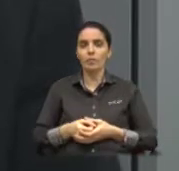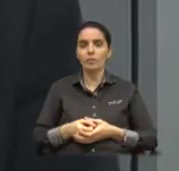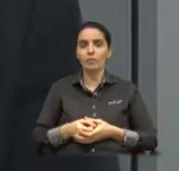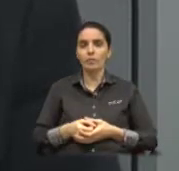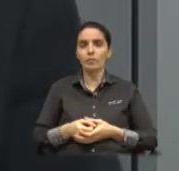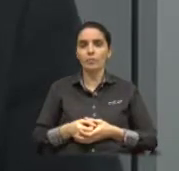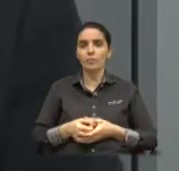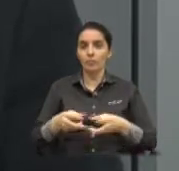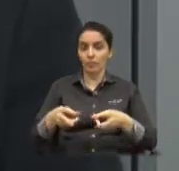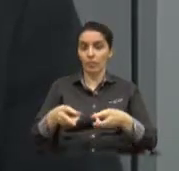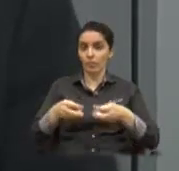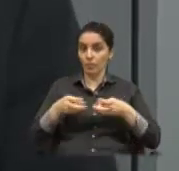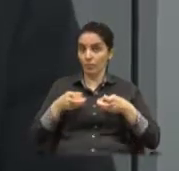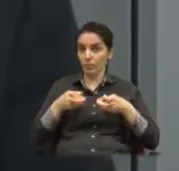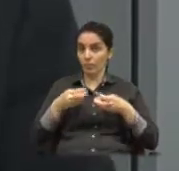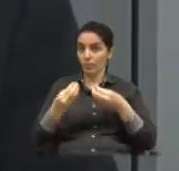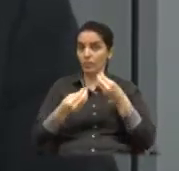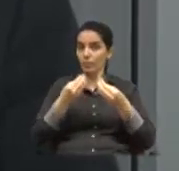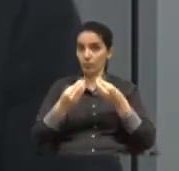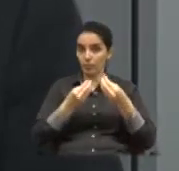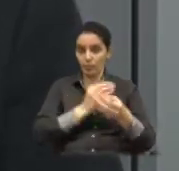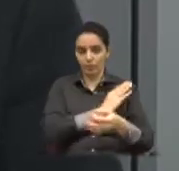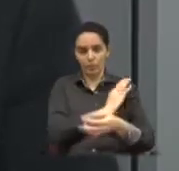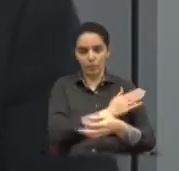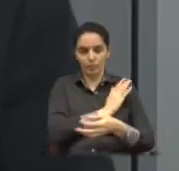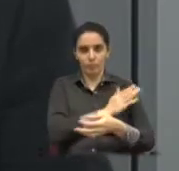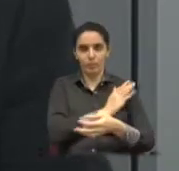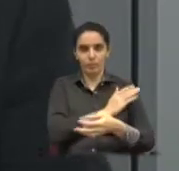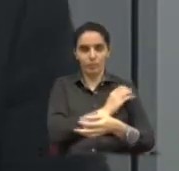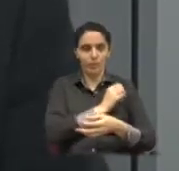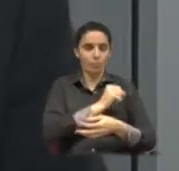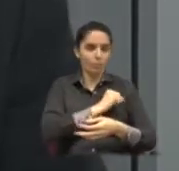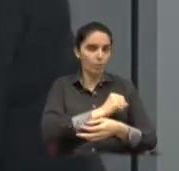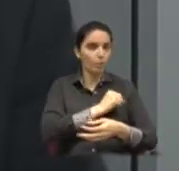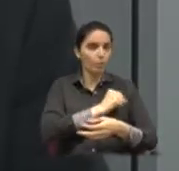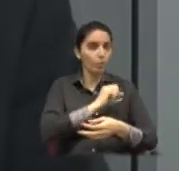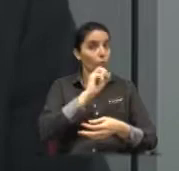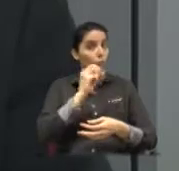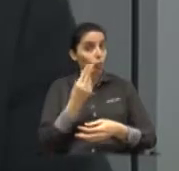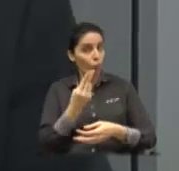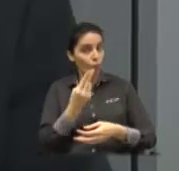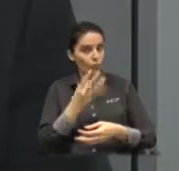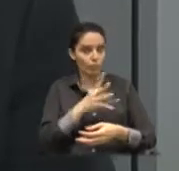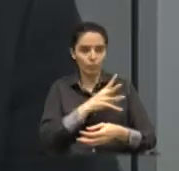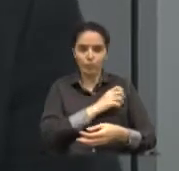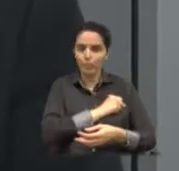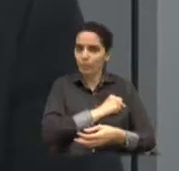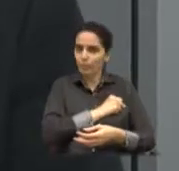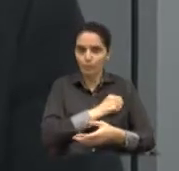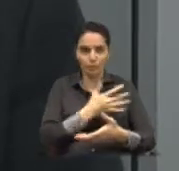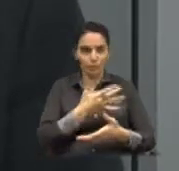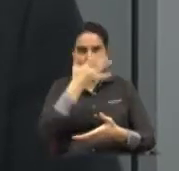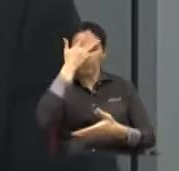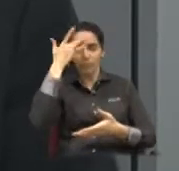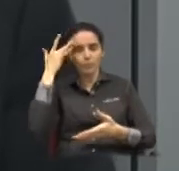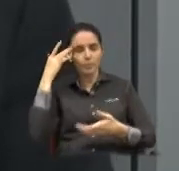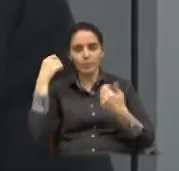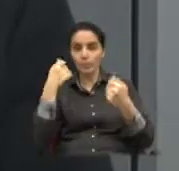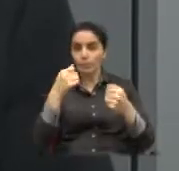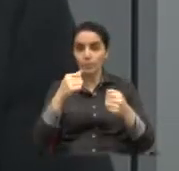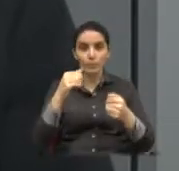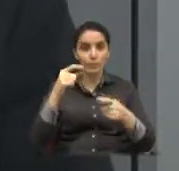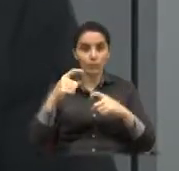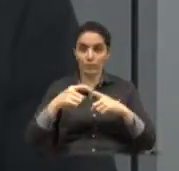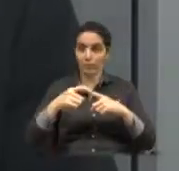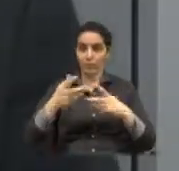a monitorização, olha, está tendo batimento cardíaco, ou está ausência de batimento cardíaco. Ele direciona, a pessoa não precisa ser médica, né? Se